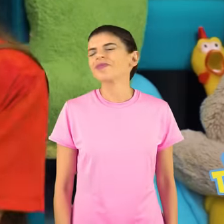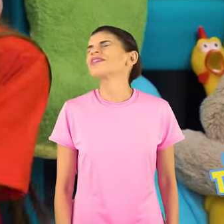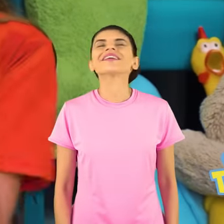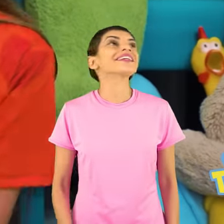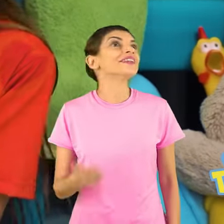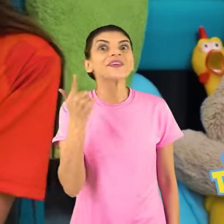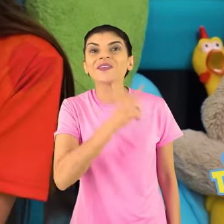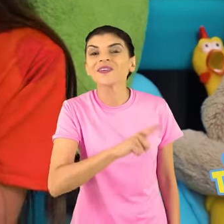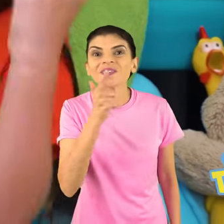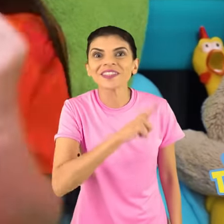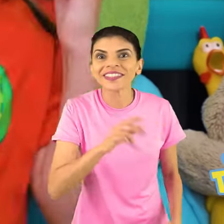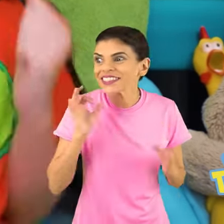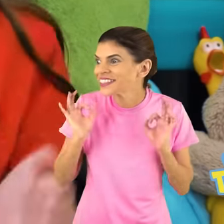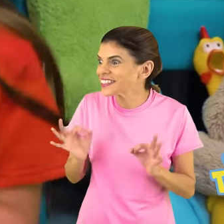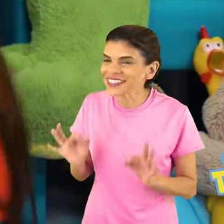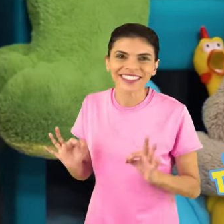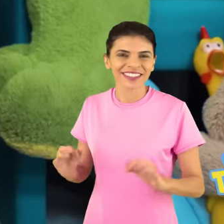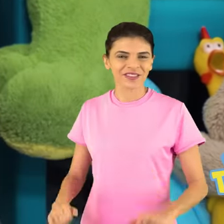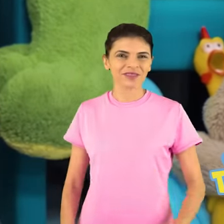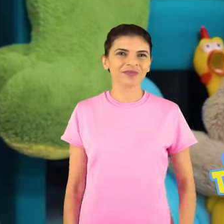Deu certo!